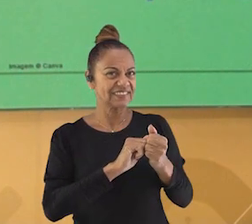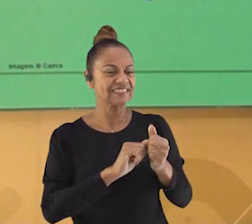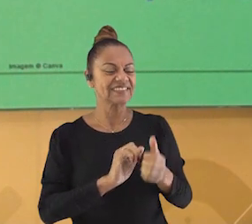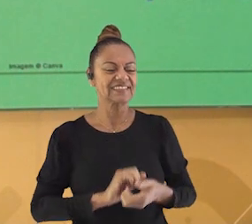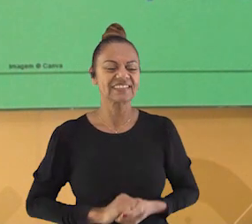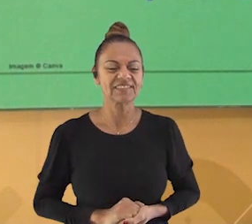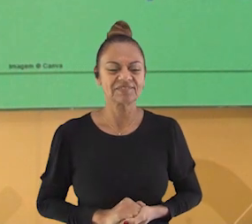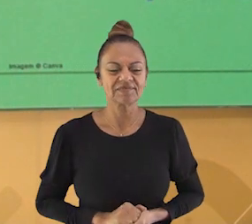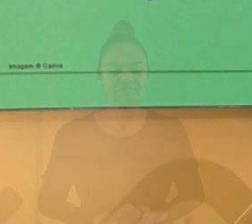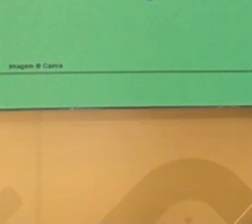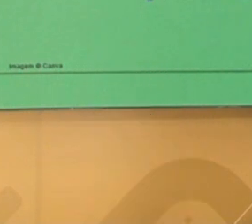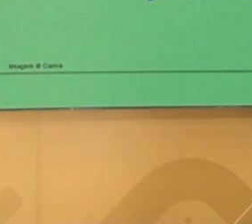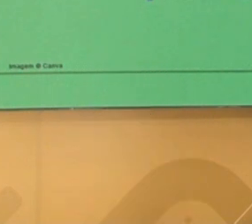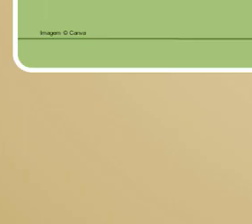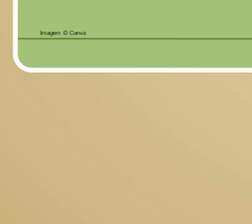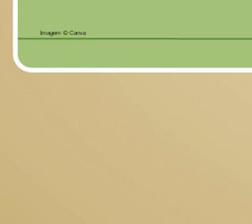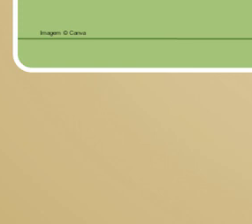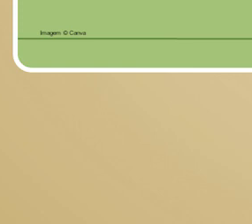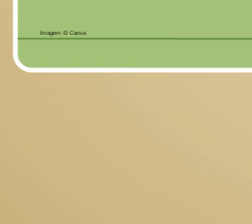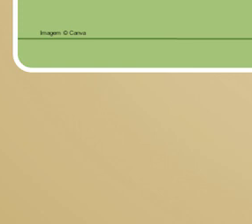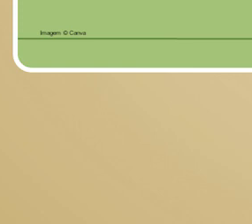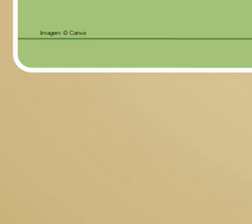chamar uma companhia para jogar comigo.